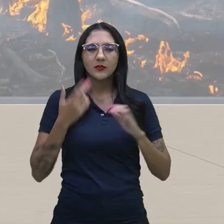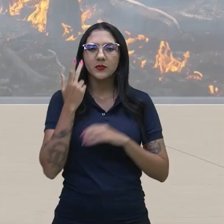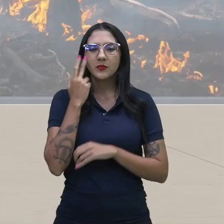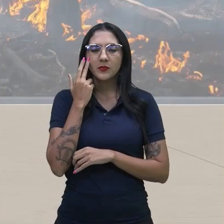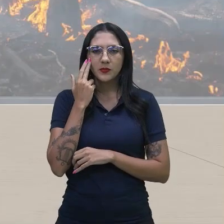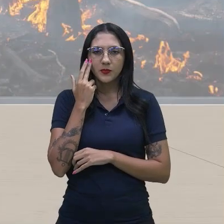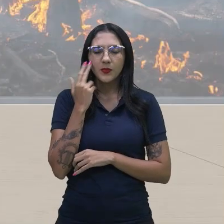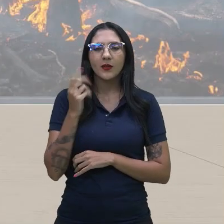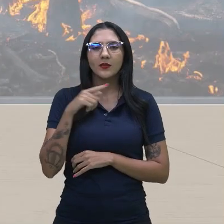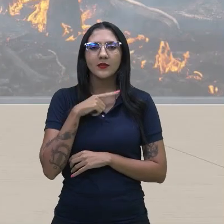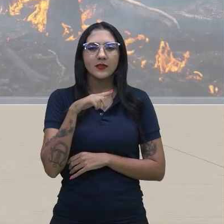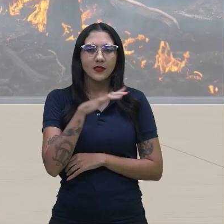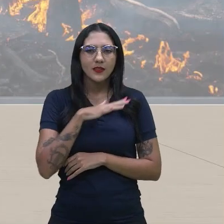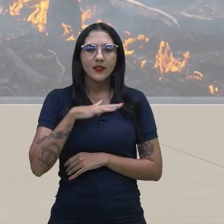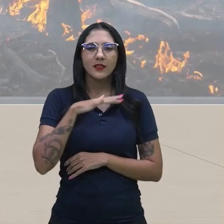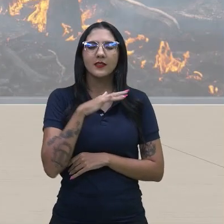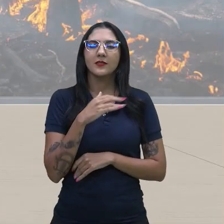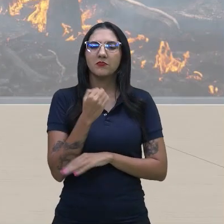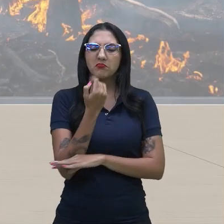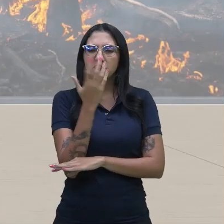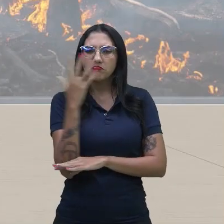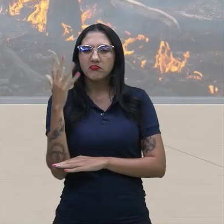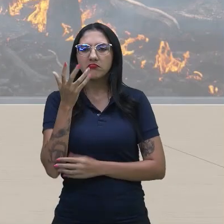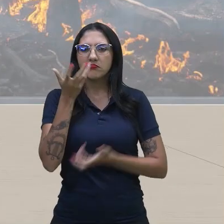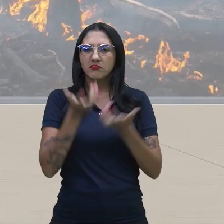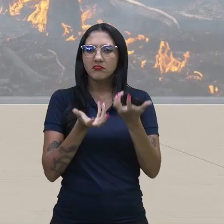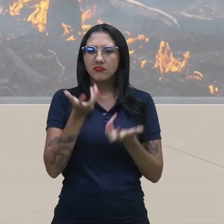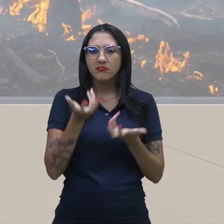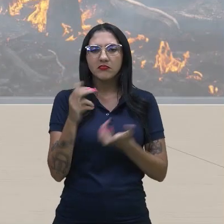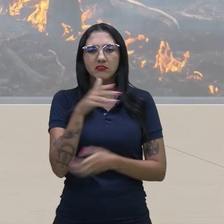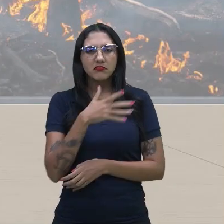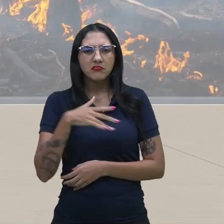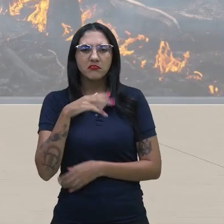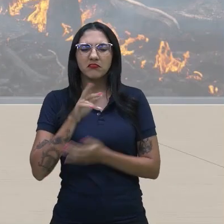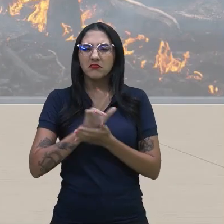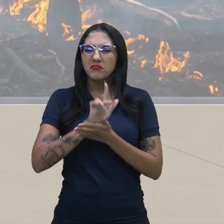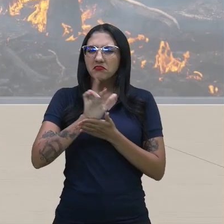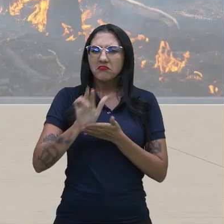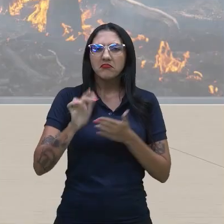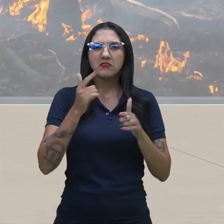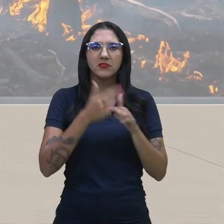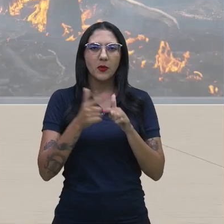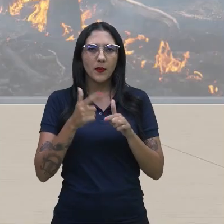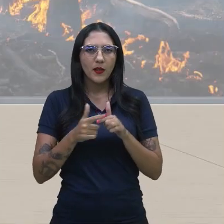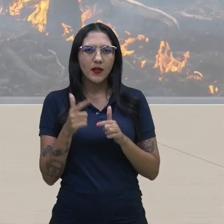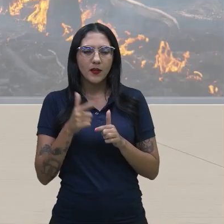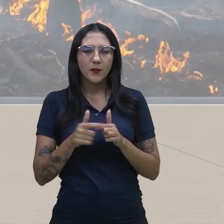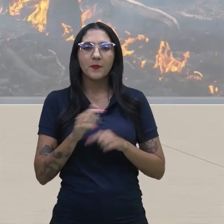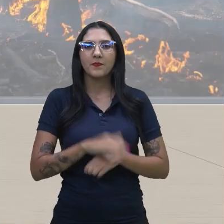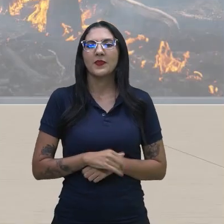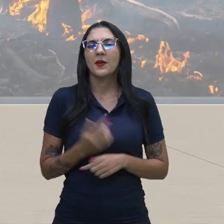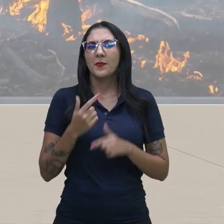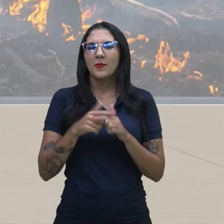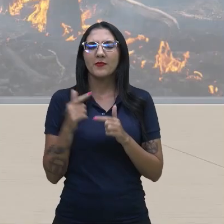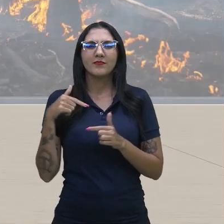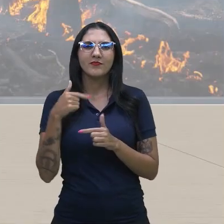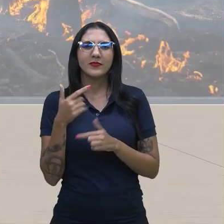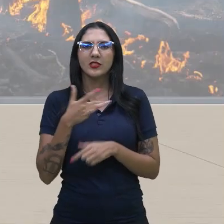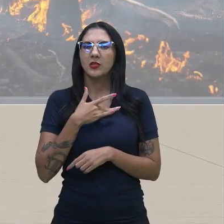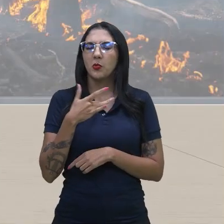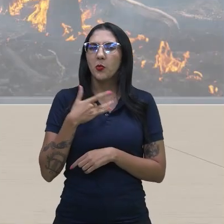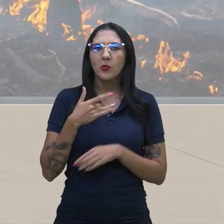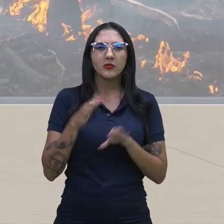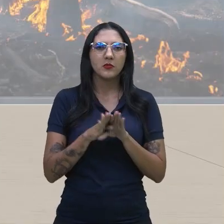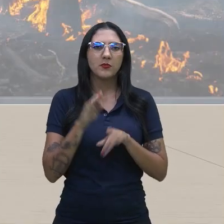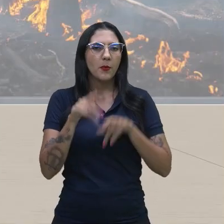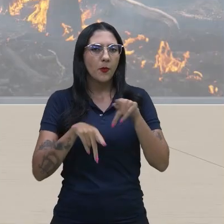queimadas, o desmatamento, causando diversos problemas ambientais, né? Para a nossa saúde, para a população de uma forma